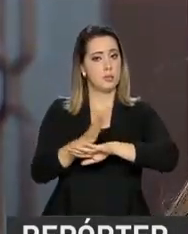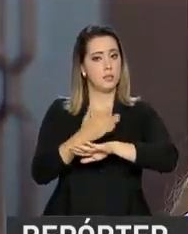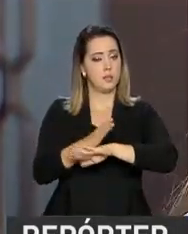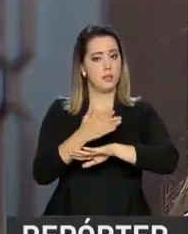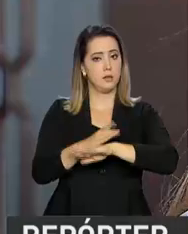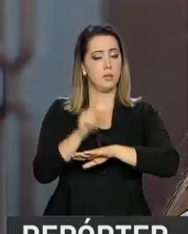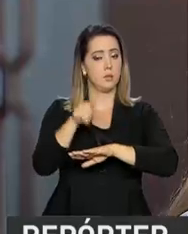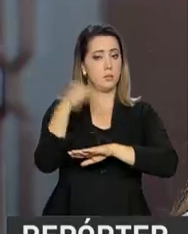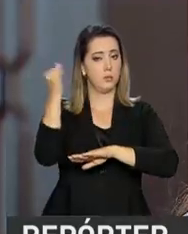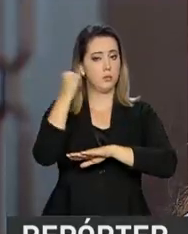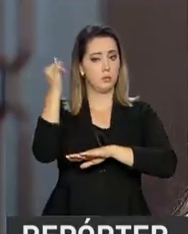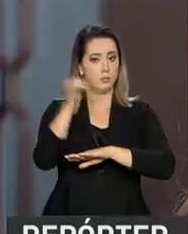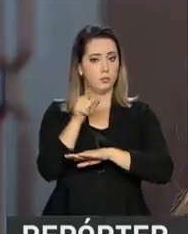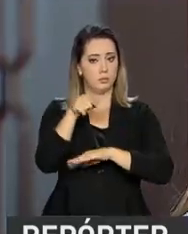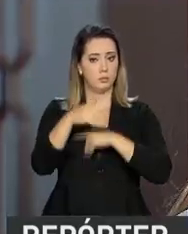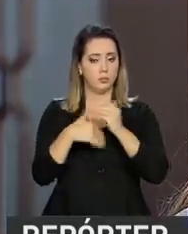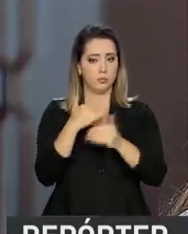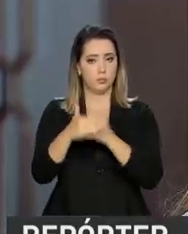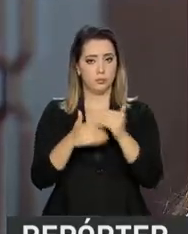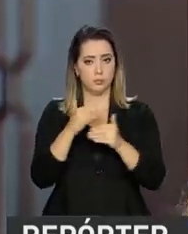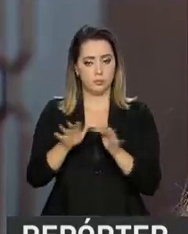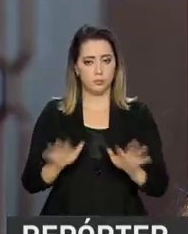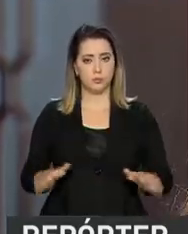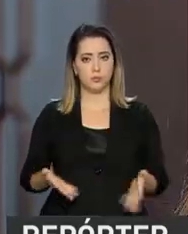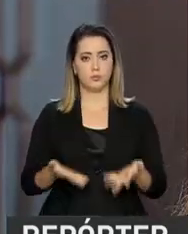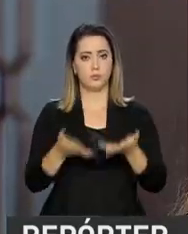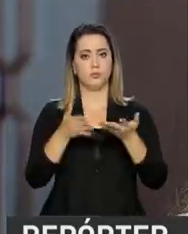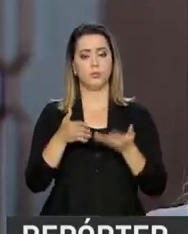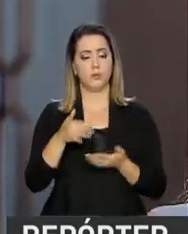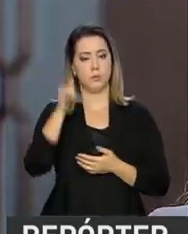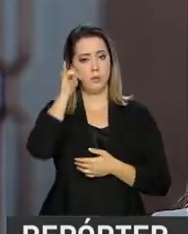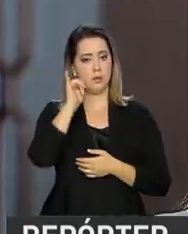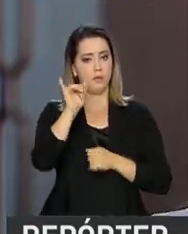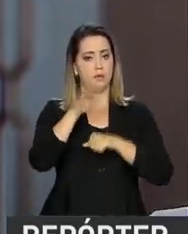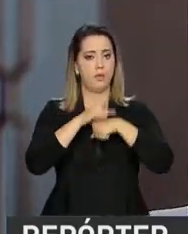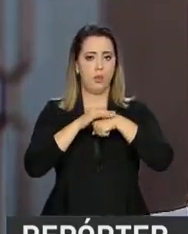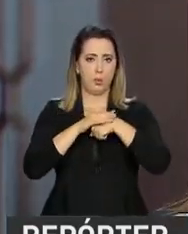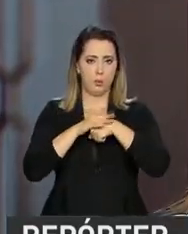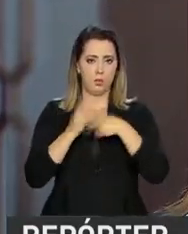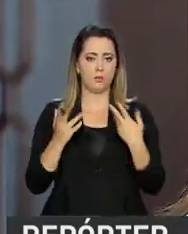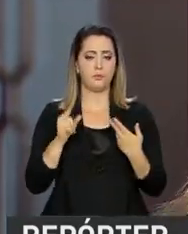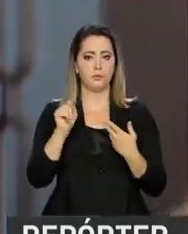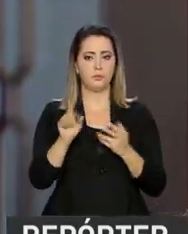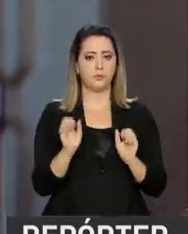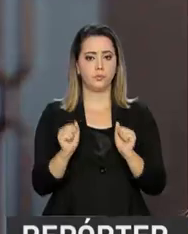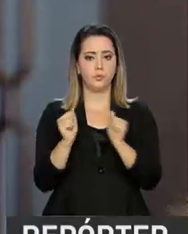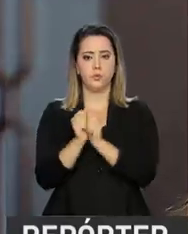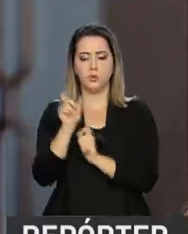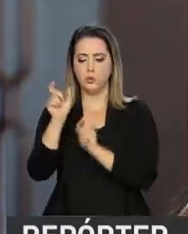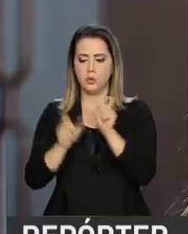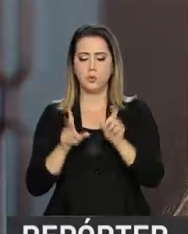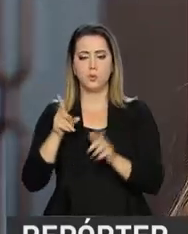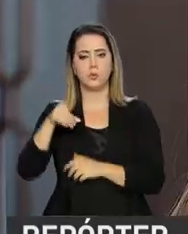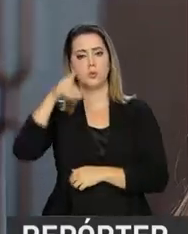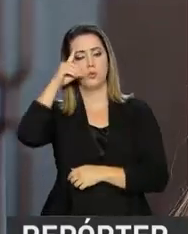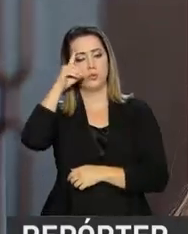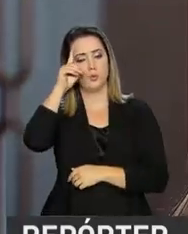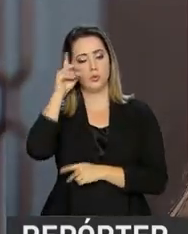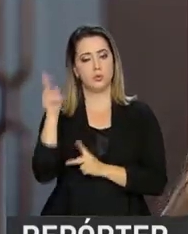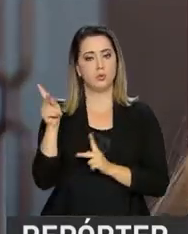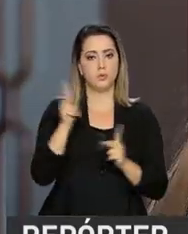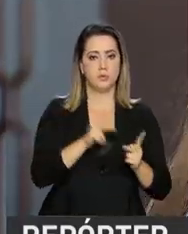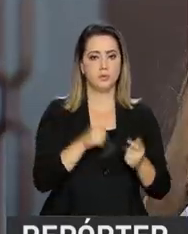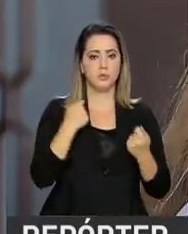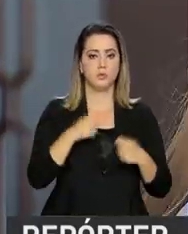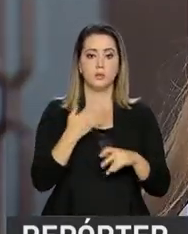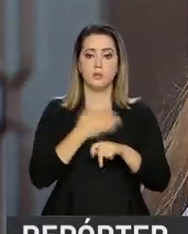parte importante desse processo de promoção e prevenção da saúde. Eles que estão com os pacientes todos os dias nas visitas, então ele